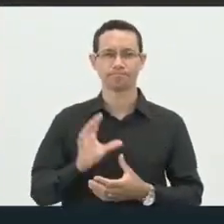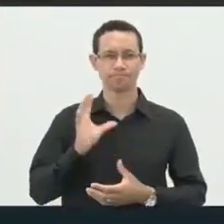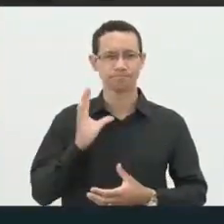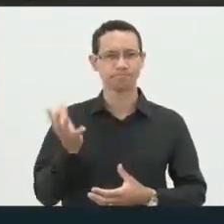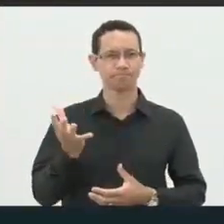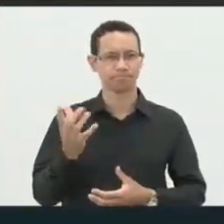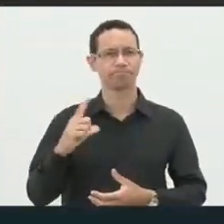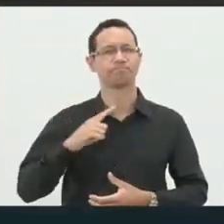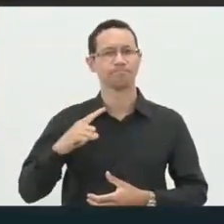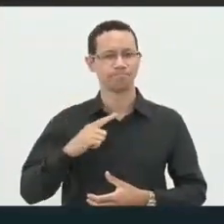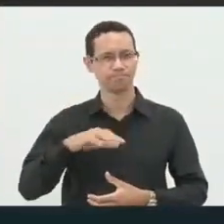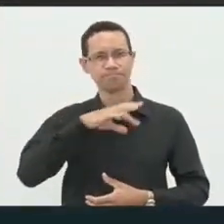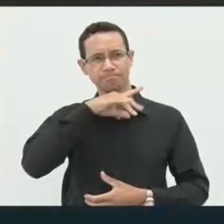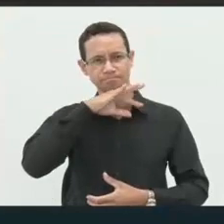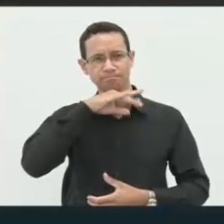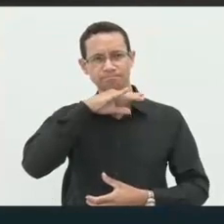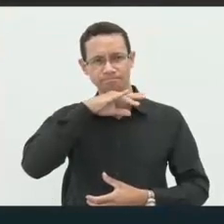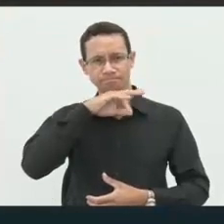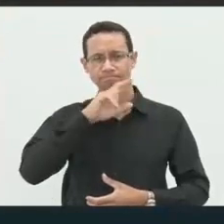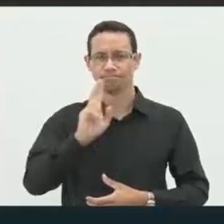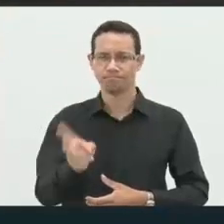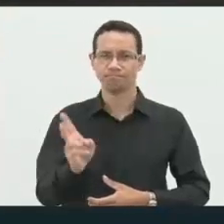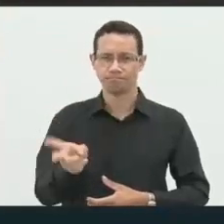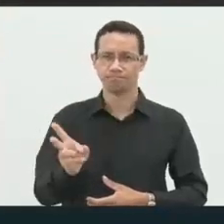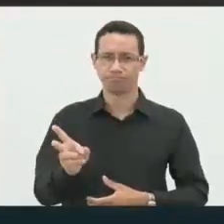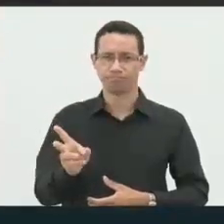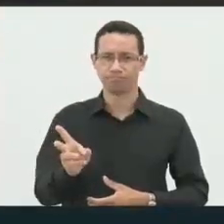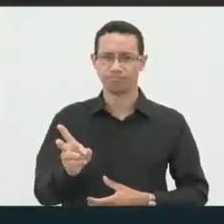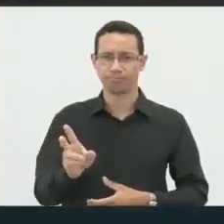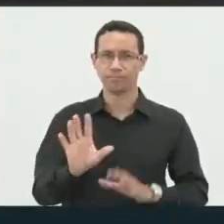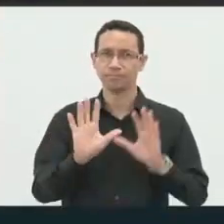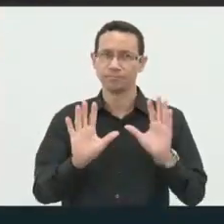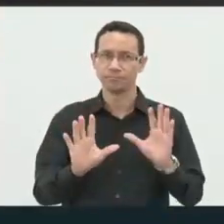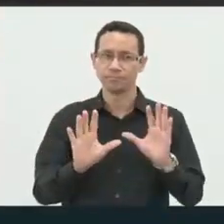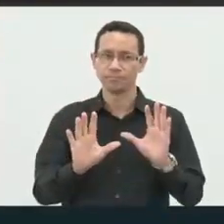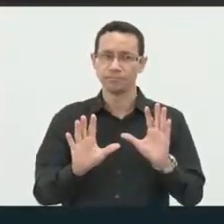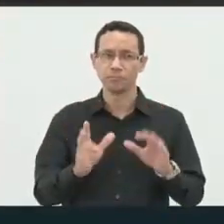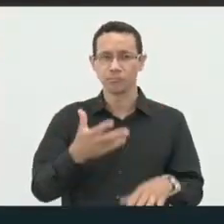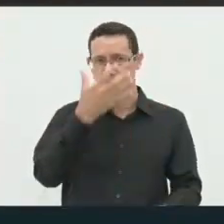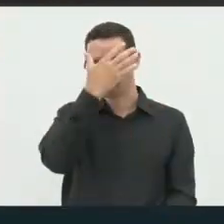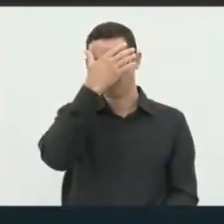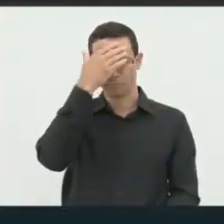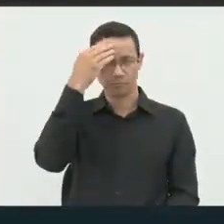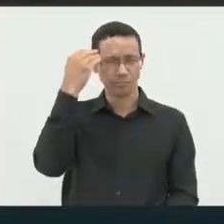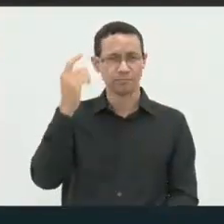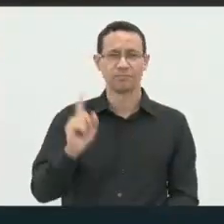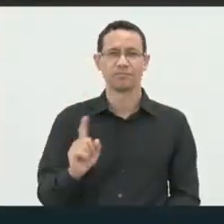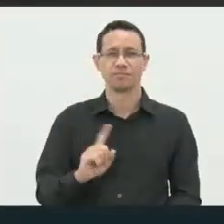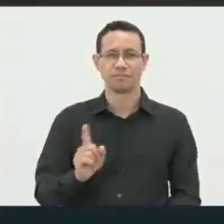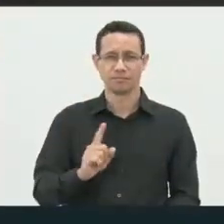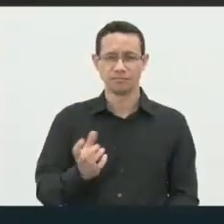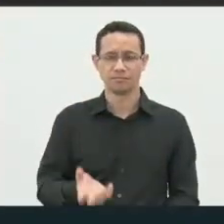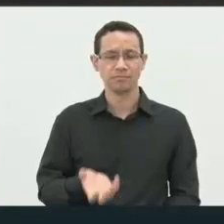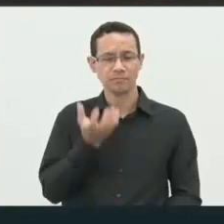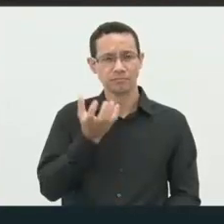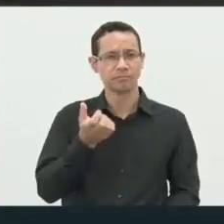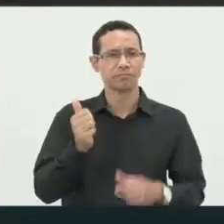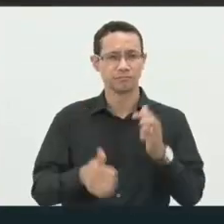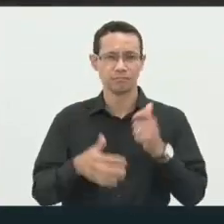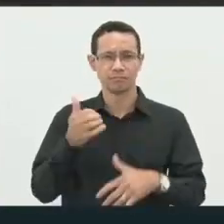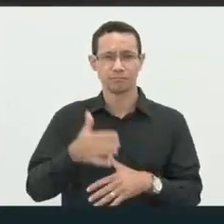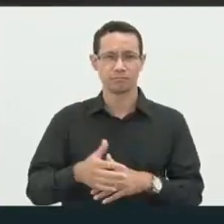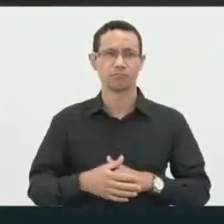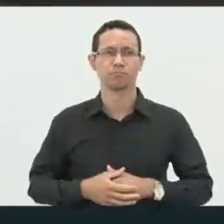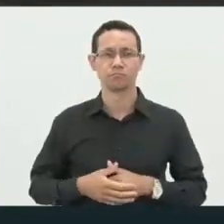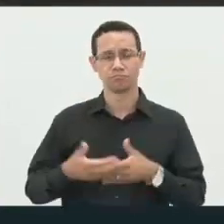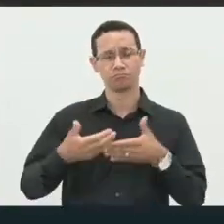ruim porém nós não podemos deixar de ressaltar aqui que ela